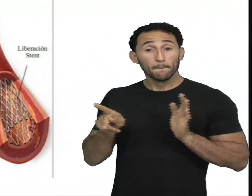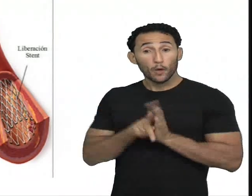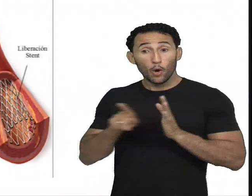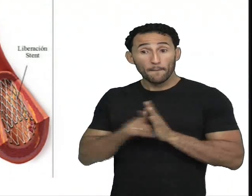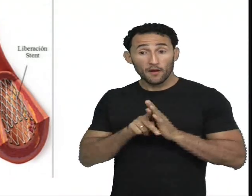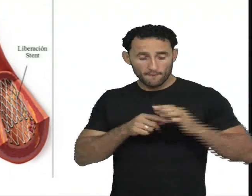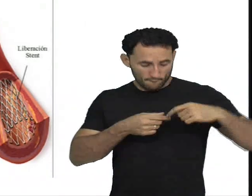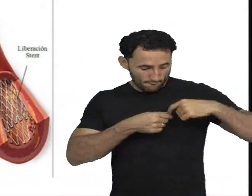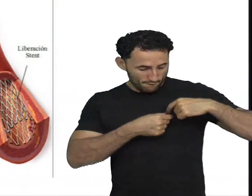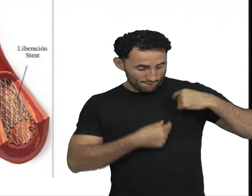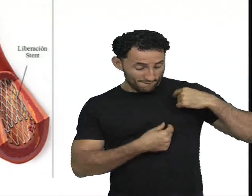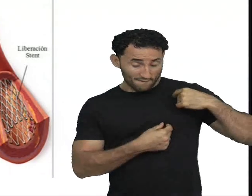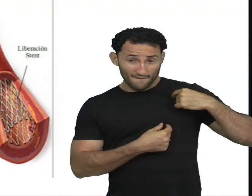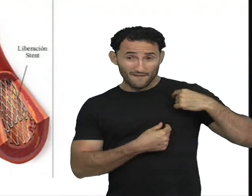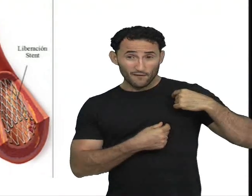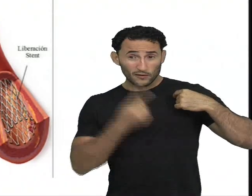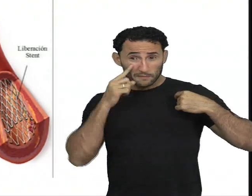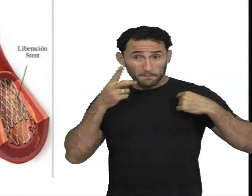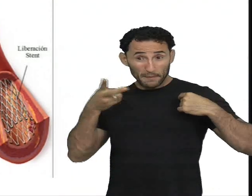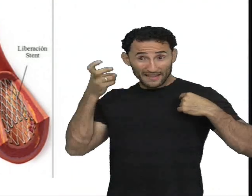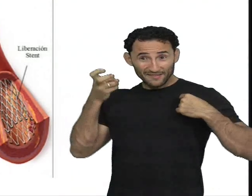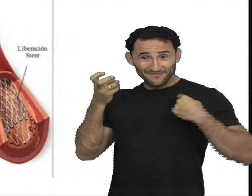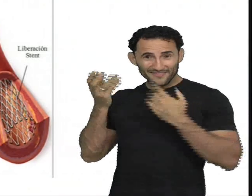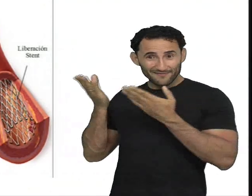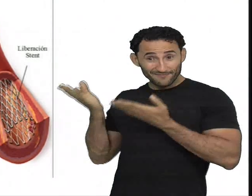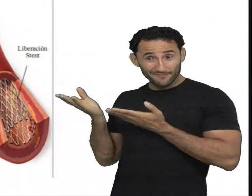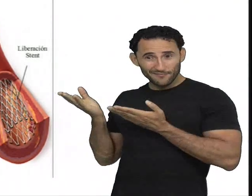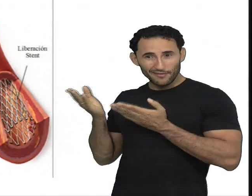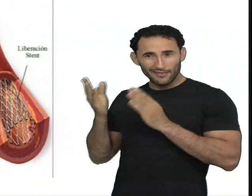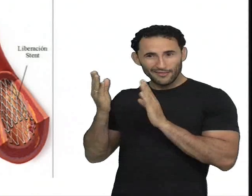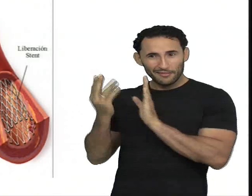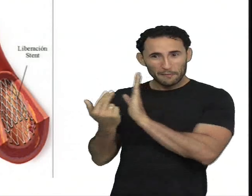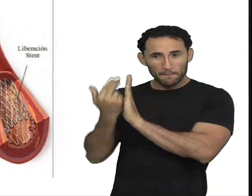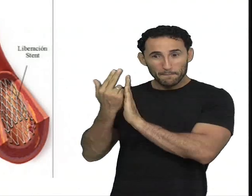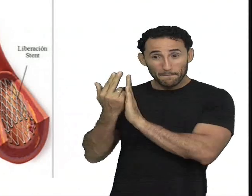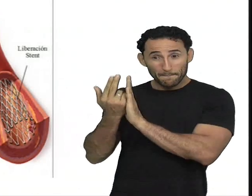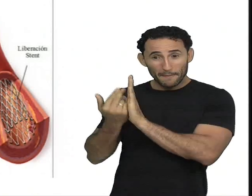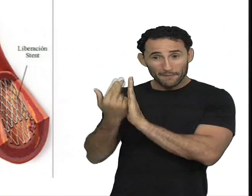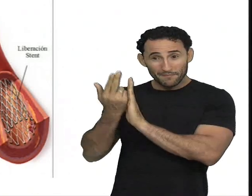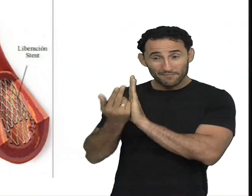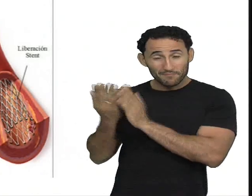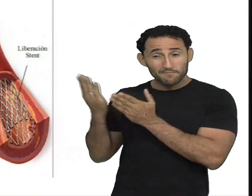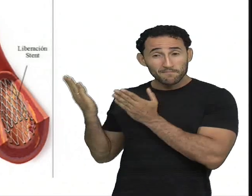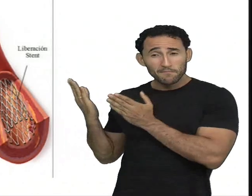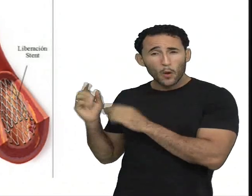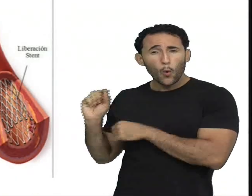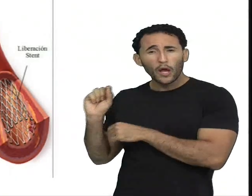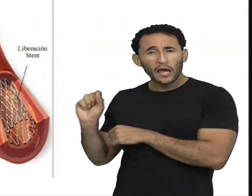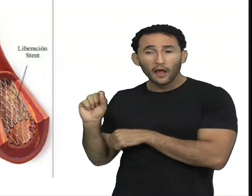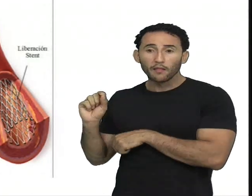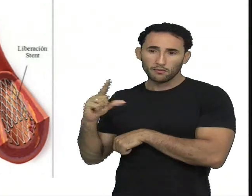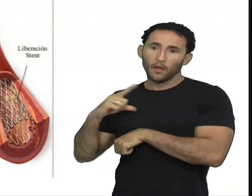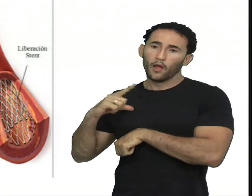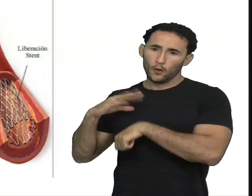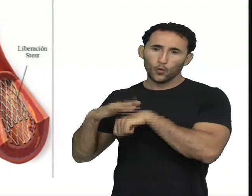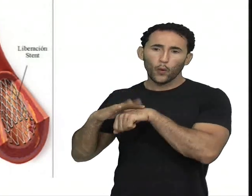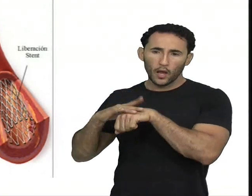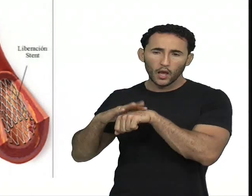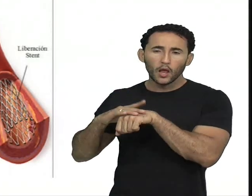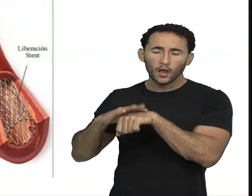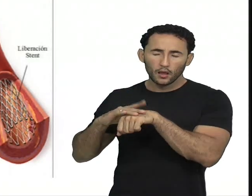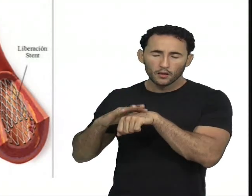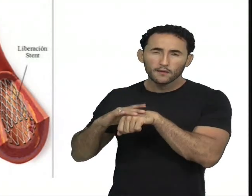Essa artéria que vocês conseguem, que vocês estão visualizando aqui atrás, é uma artéria doente,